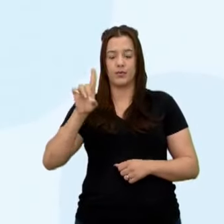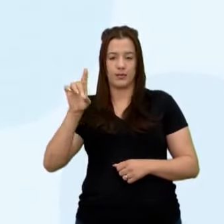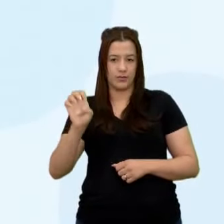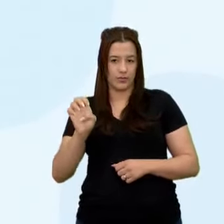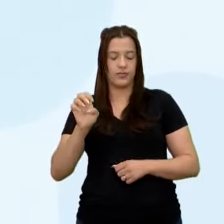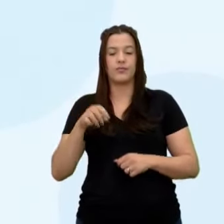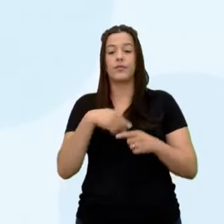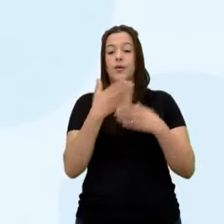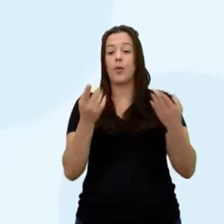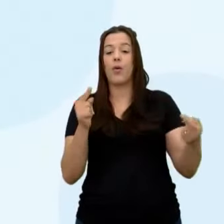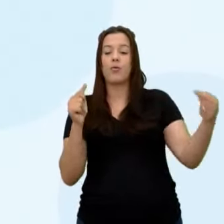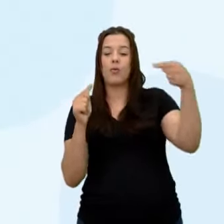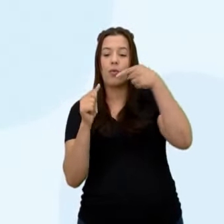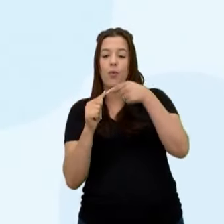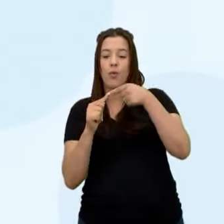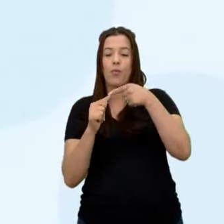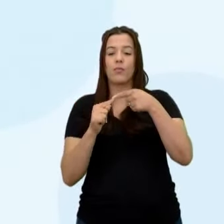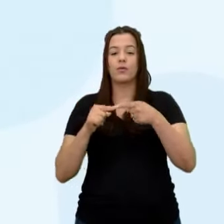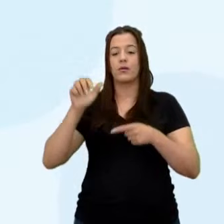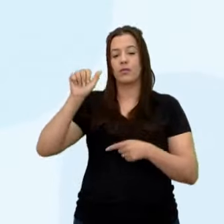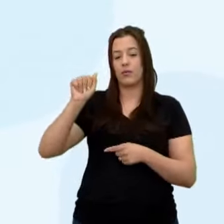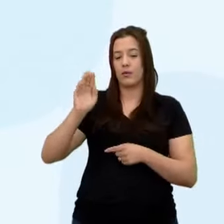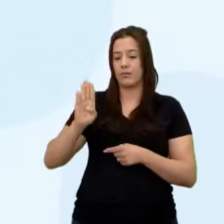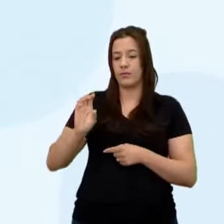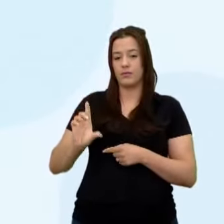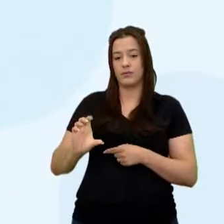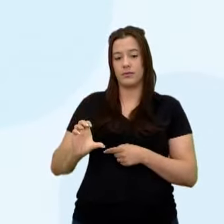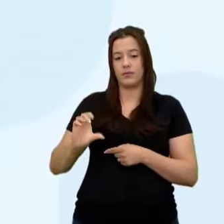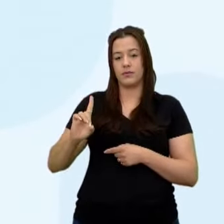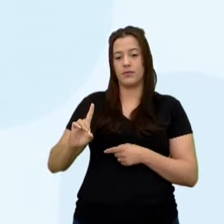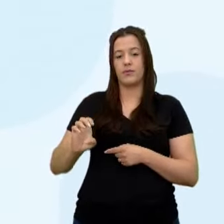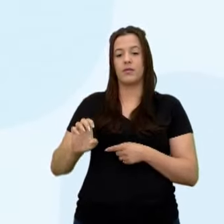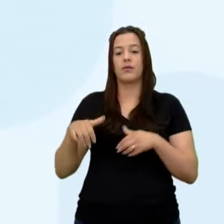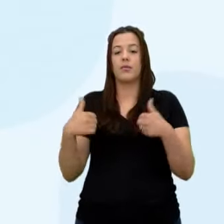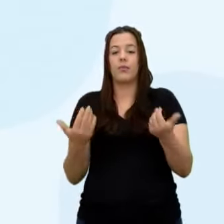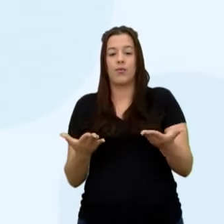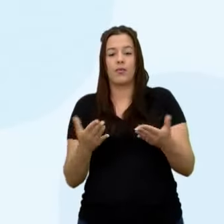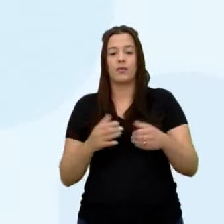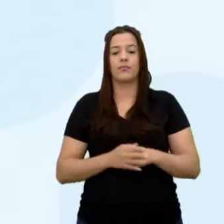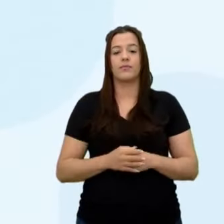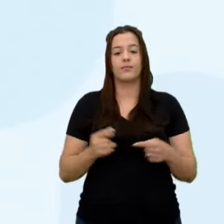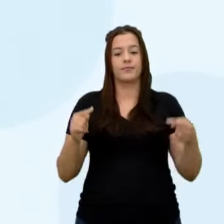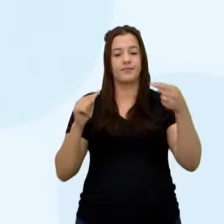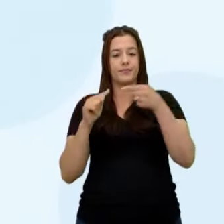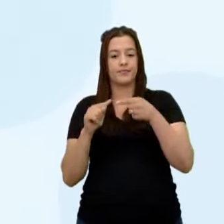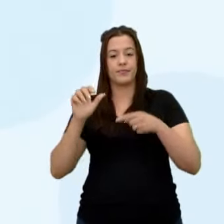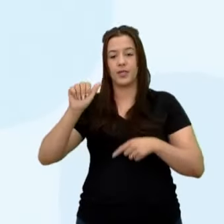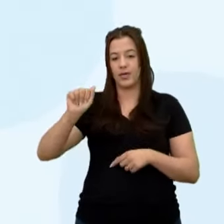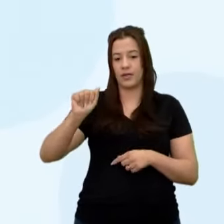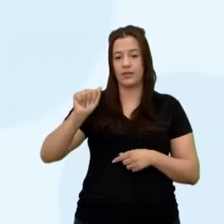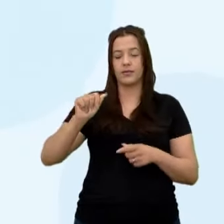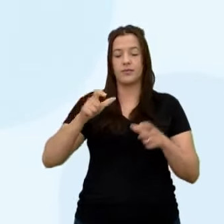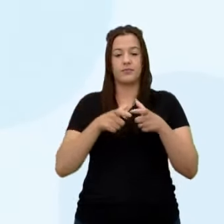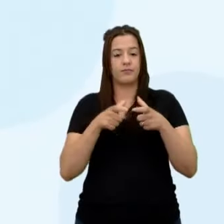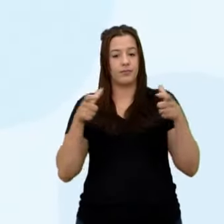wide. These are the words in English. Essas são as palavras em inglês. Now the words in português. Letter A, tamanho.